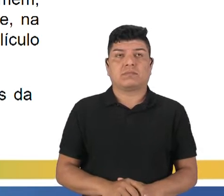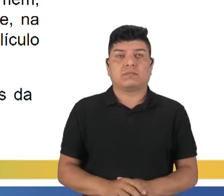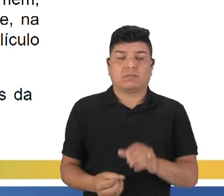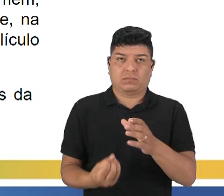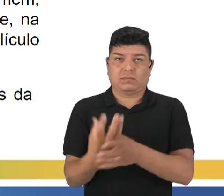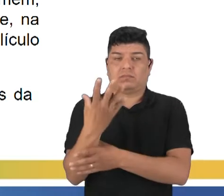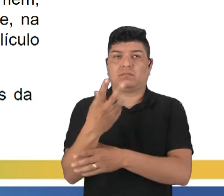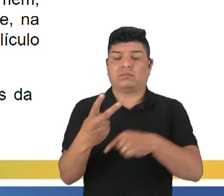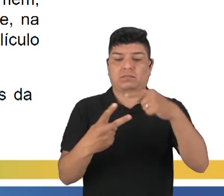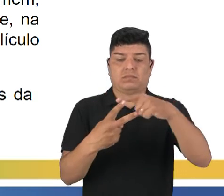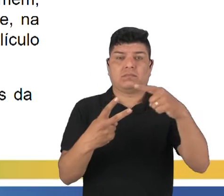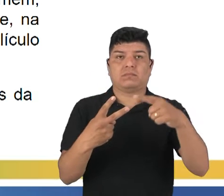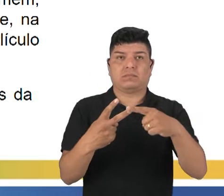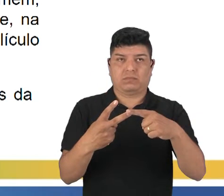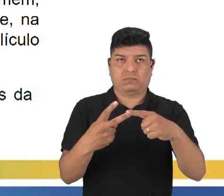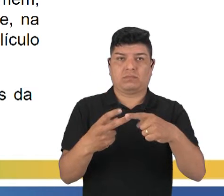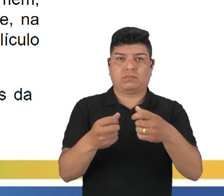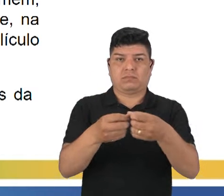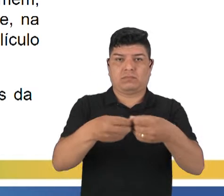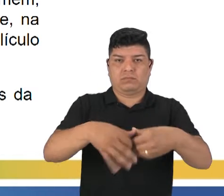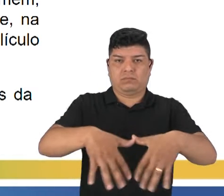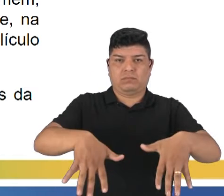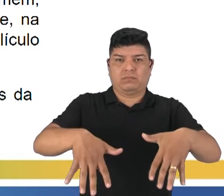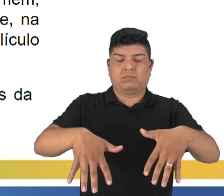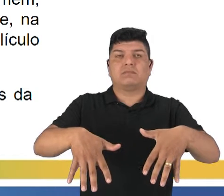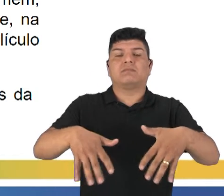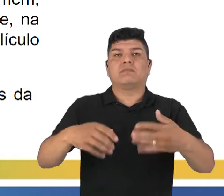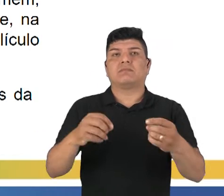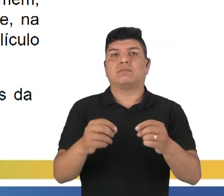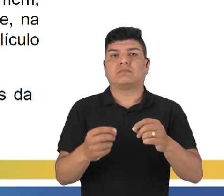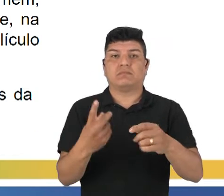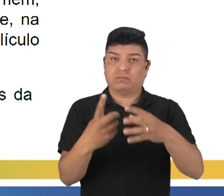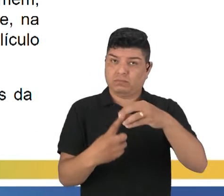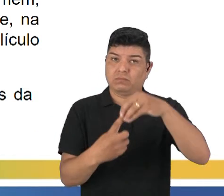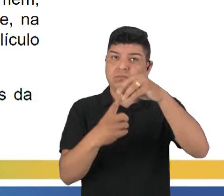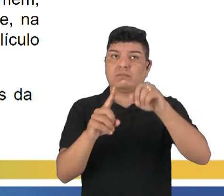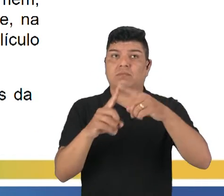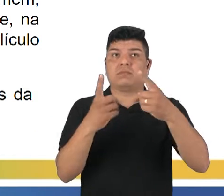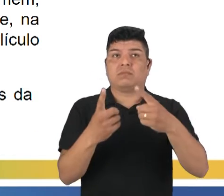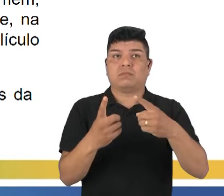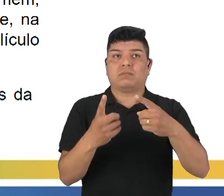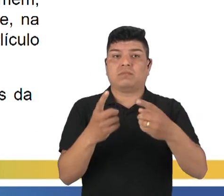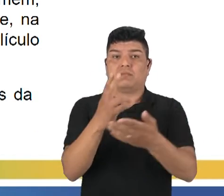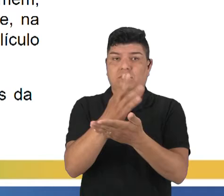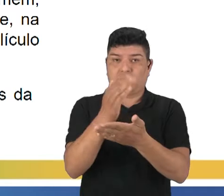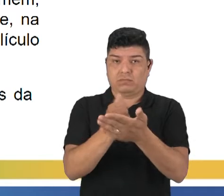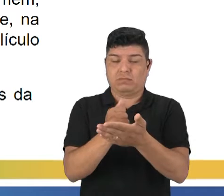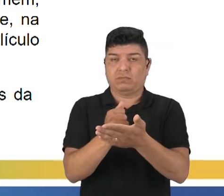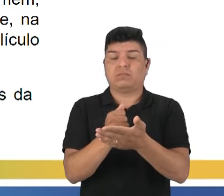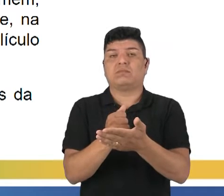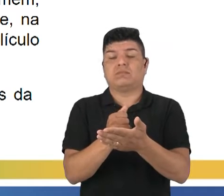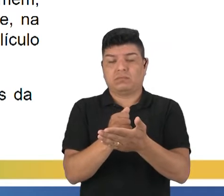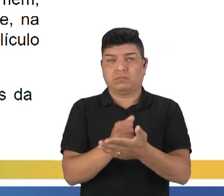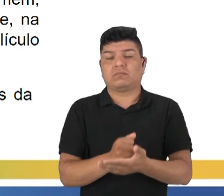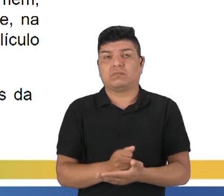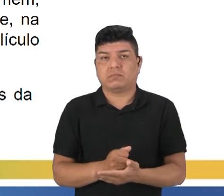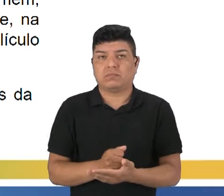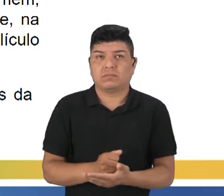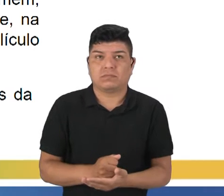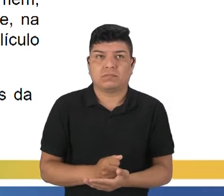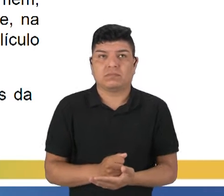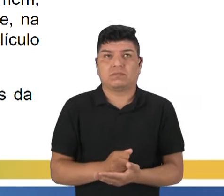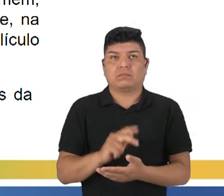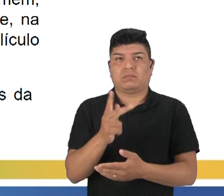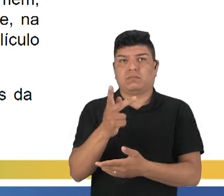é formada por duas glândulas, né? Como se é uma glândula só, mas ela é subdividida.